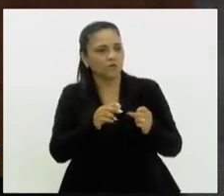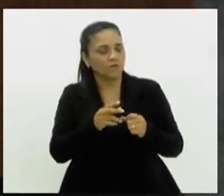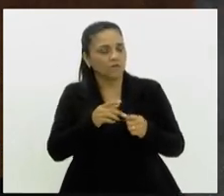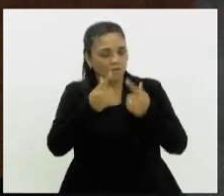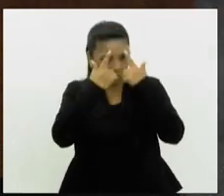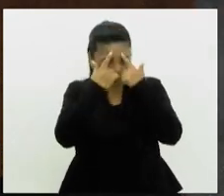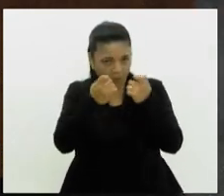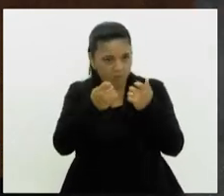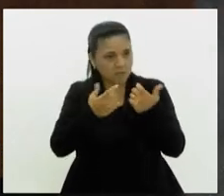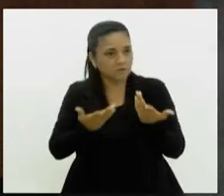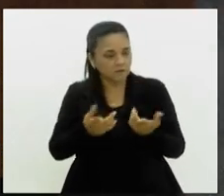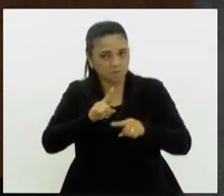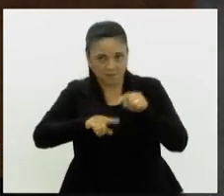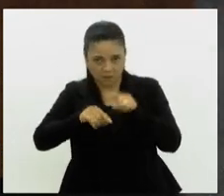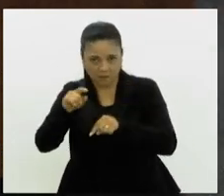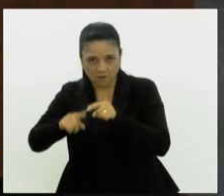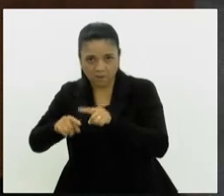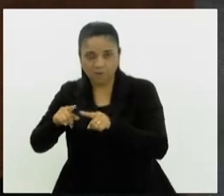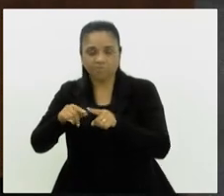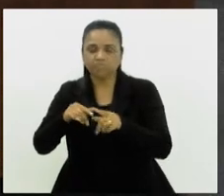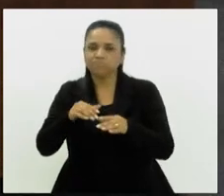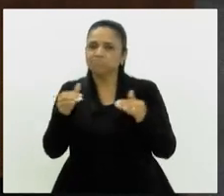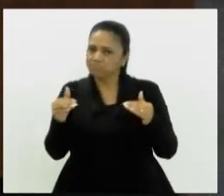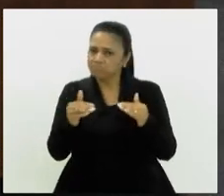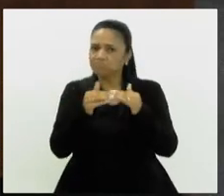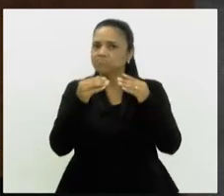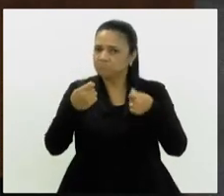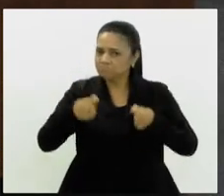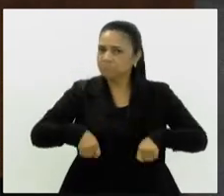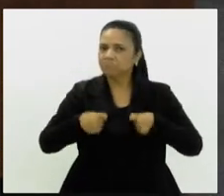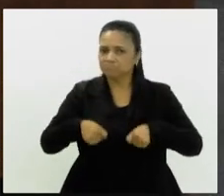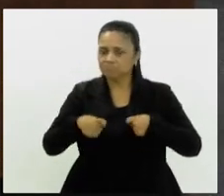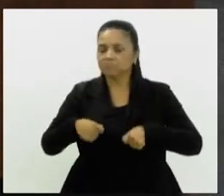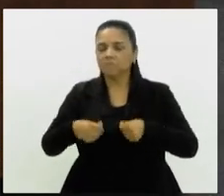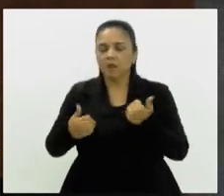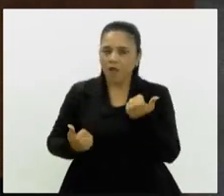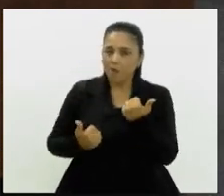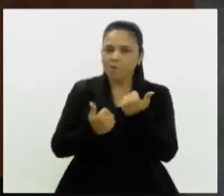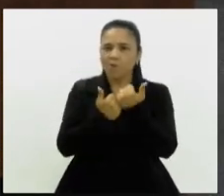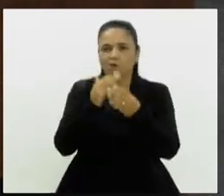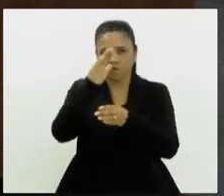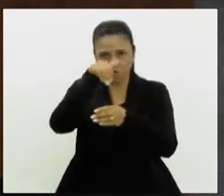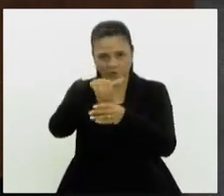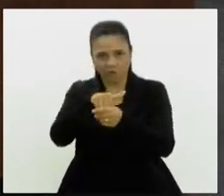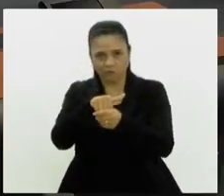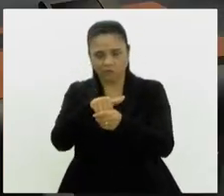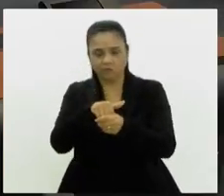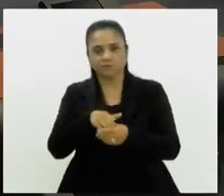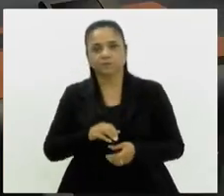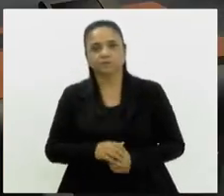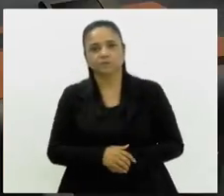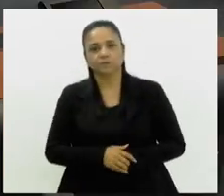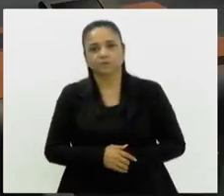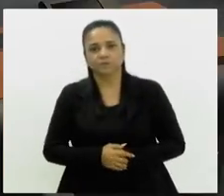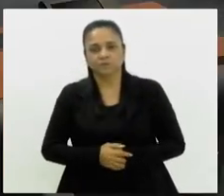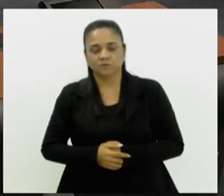algo necessário e pertinente. Por isso, eu apoio e voto favorável a essa indicação.